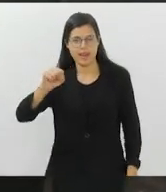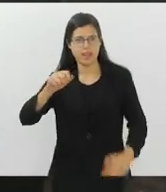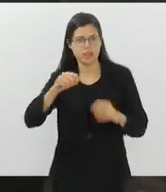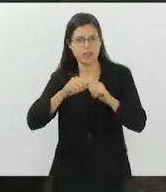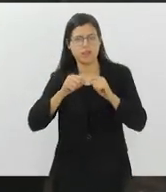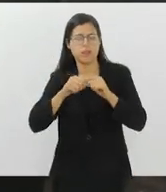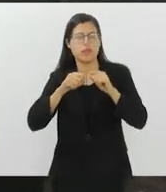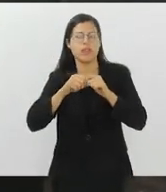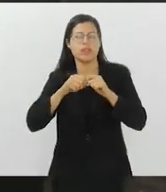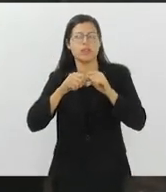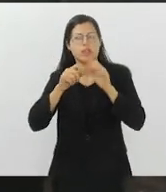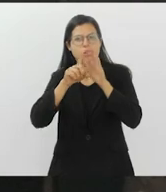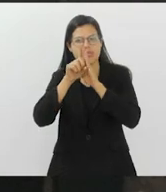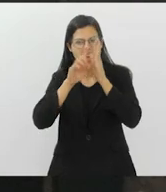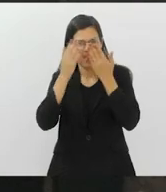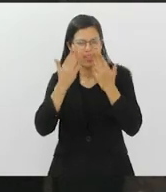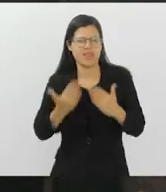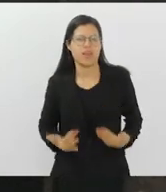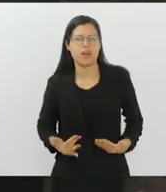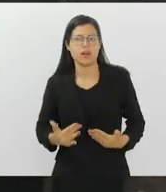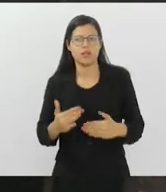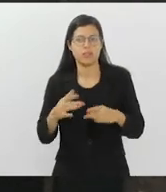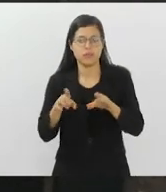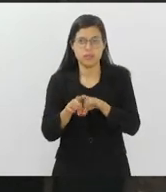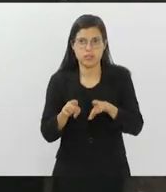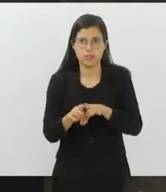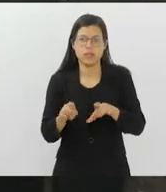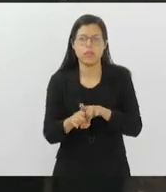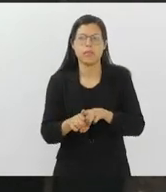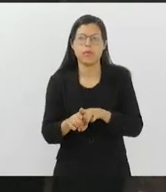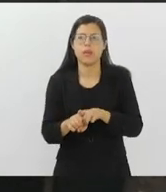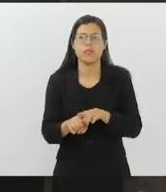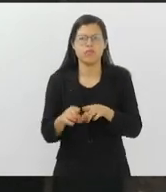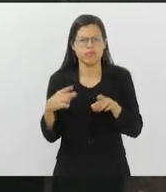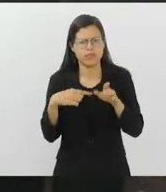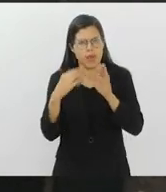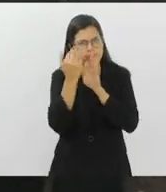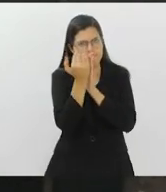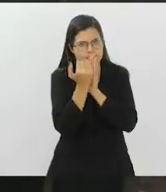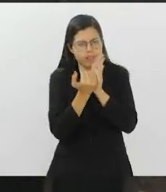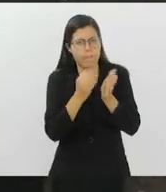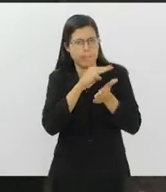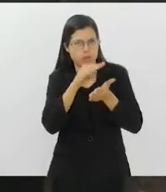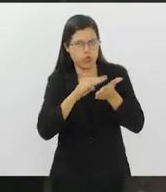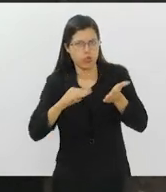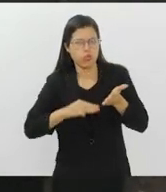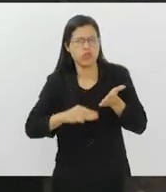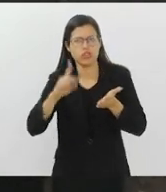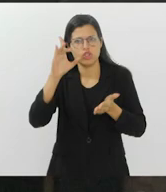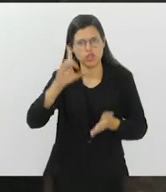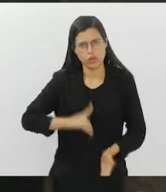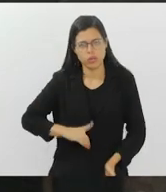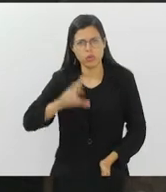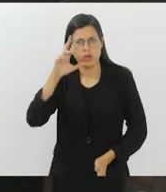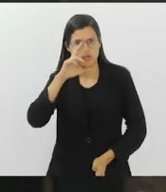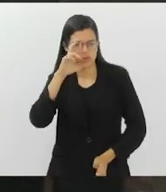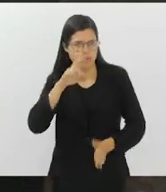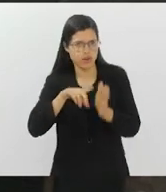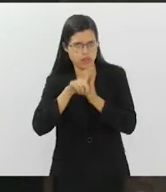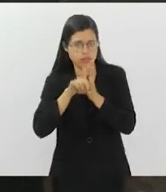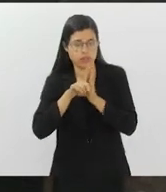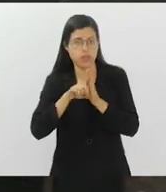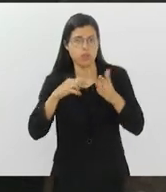são feitas através de um ciclo de fiscalização que é estabelecido pela metodologia, pela diretoria de fiscalização. Então, a agência, uma